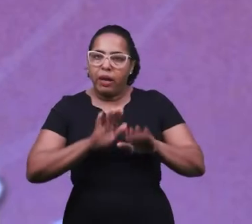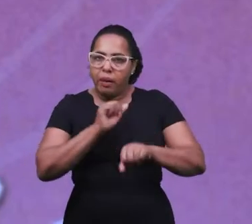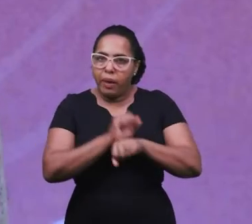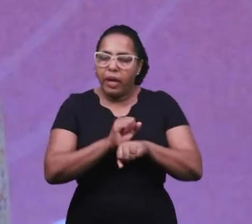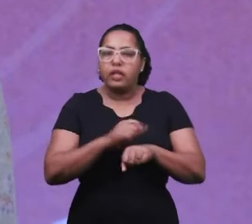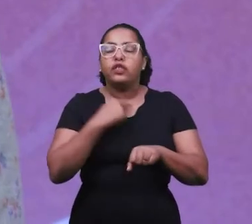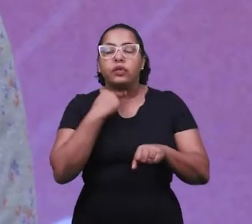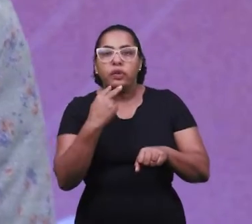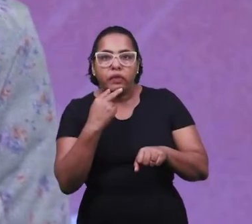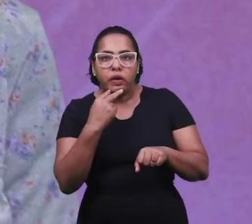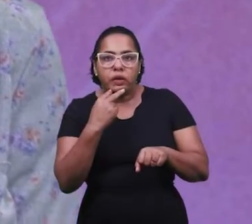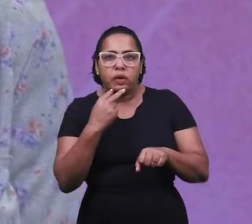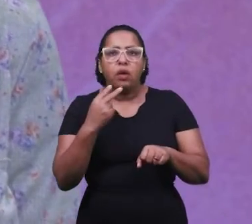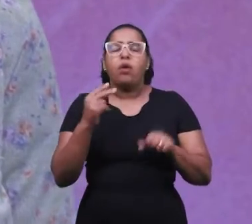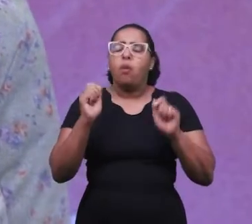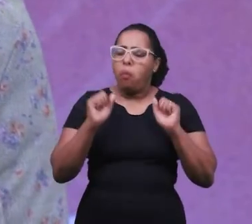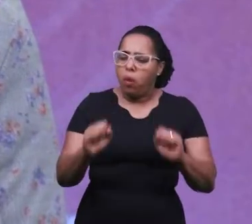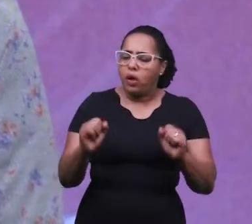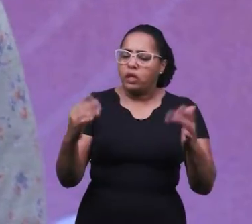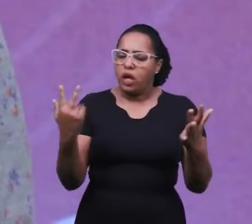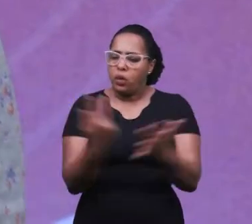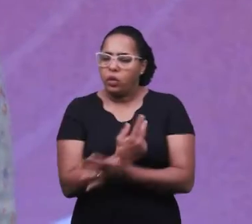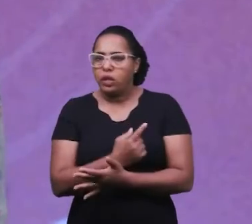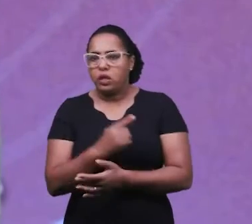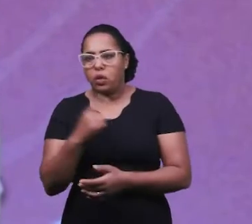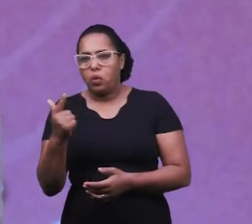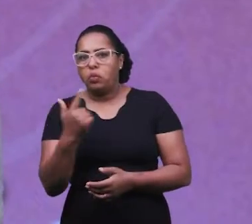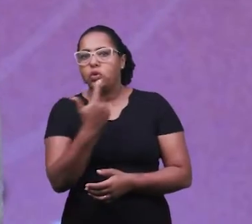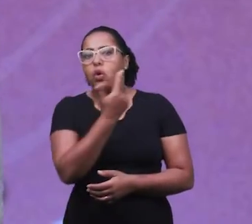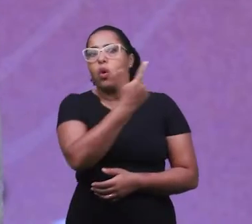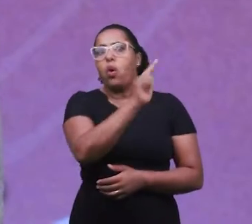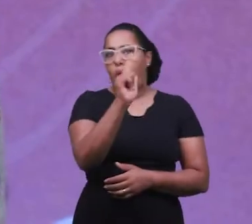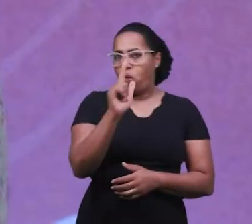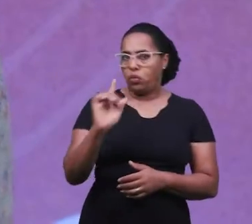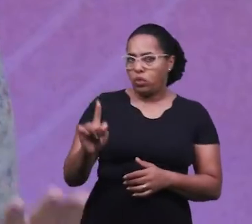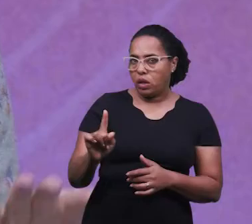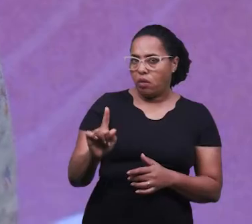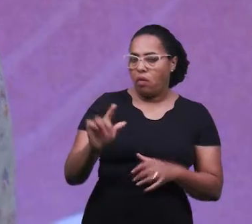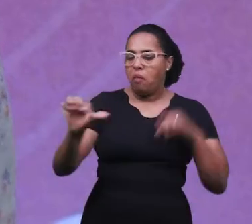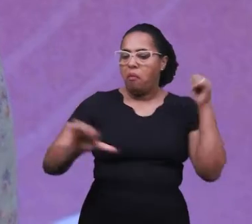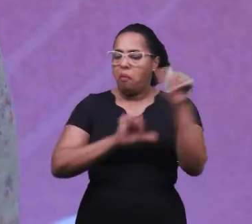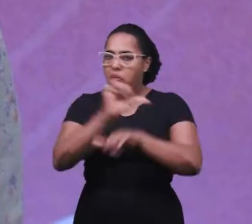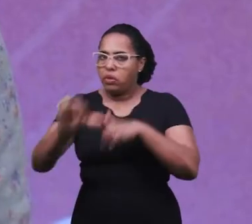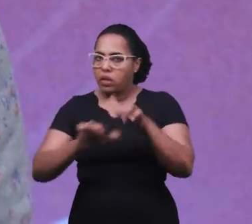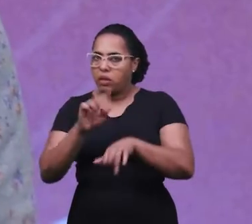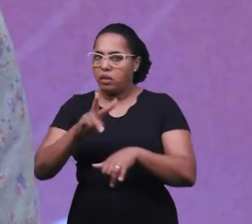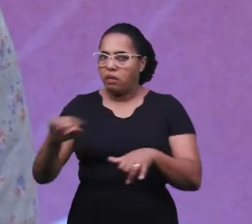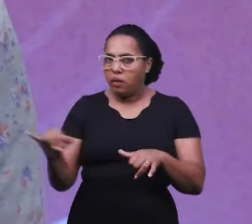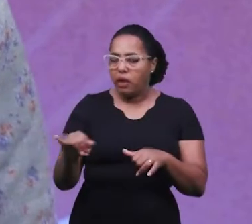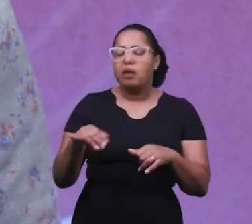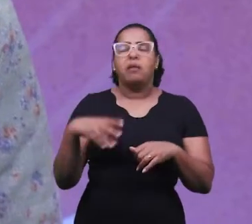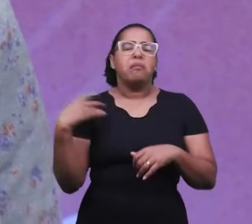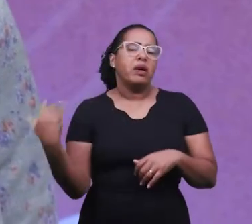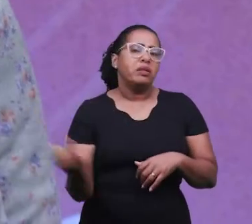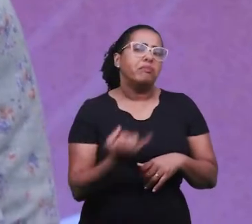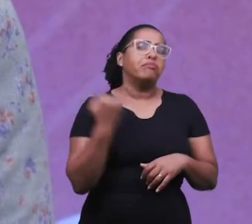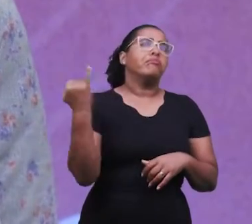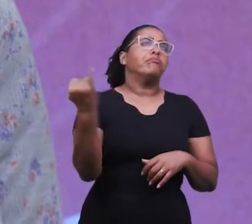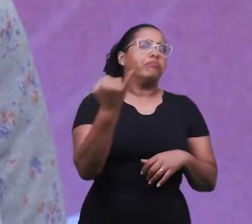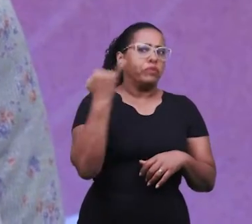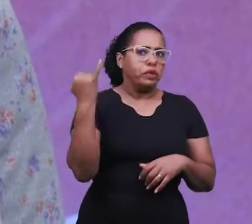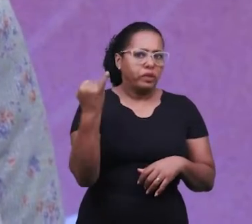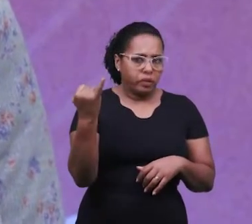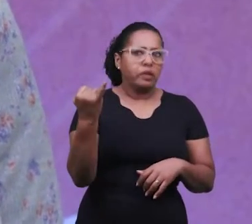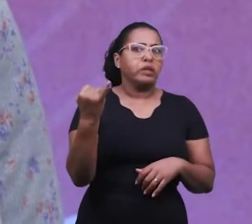vocal. Pode acontecer com uns e pode não acontecer com outros, mas essa informação é muito importante de